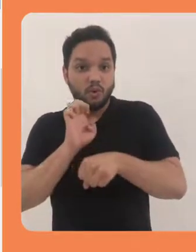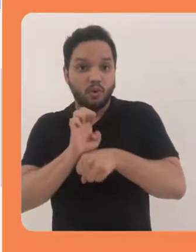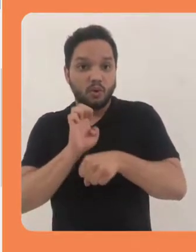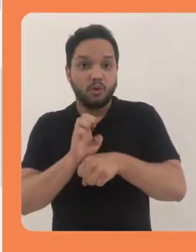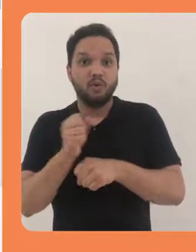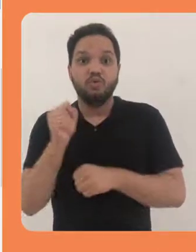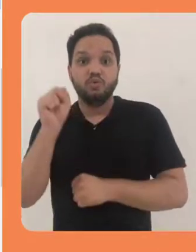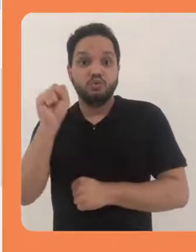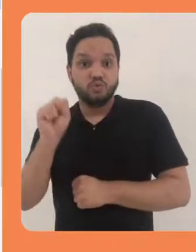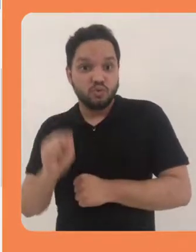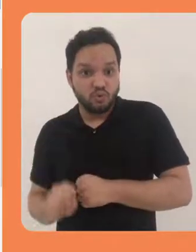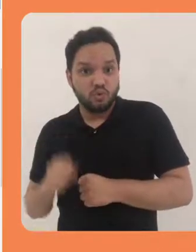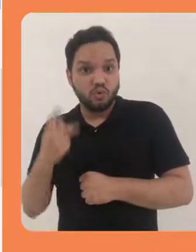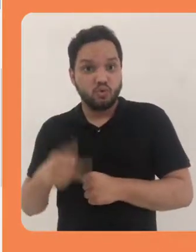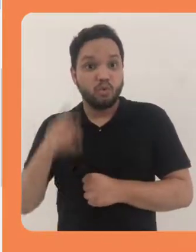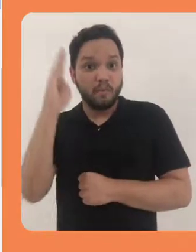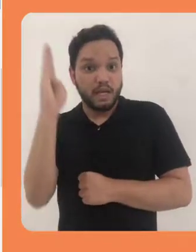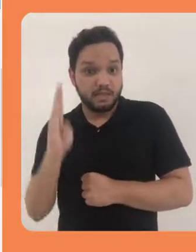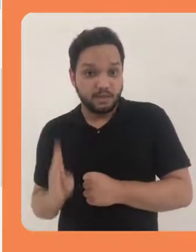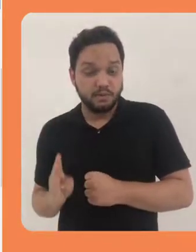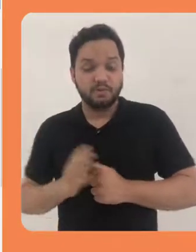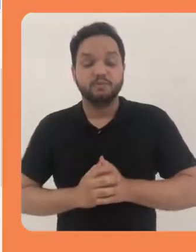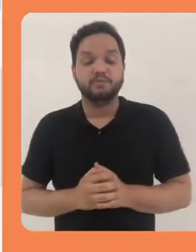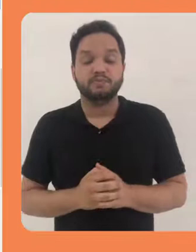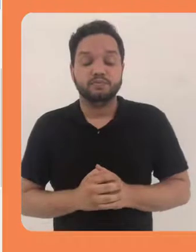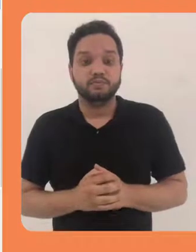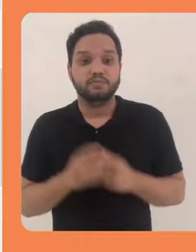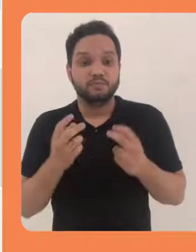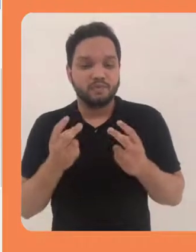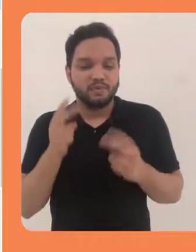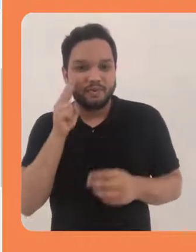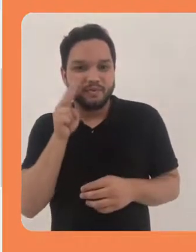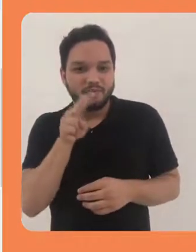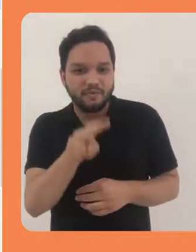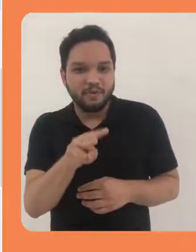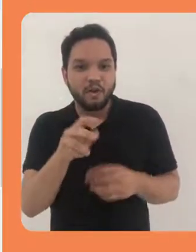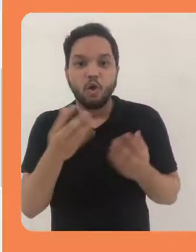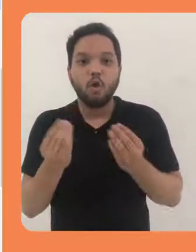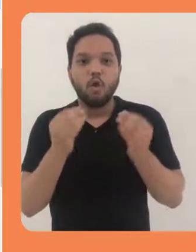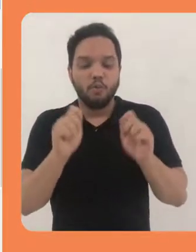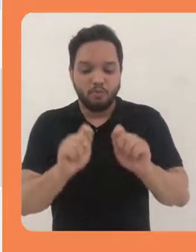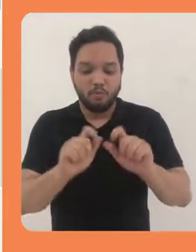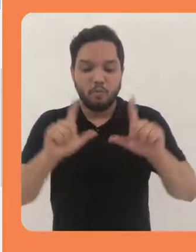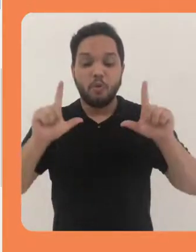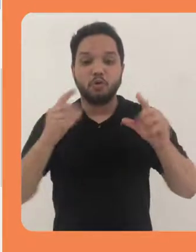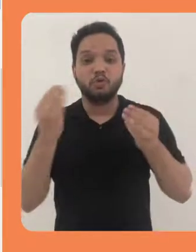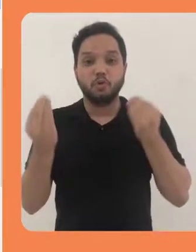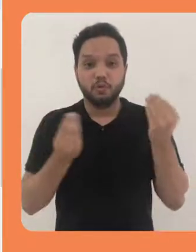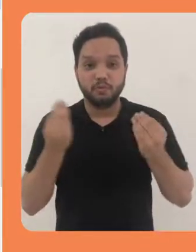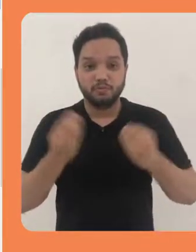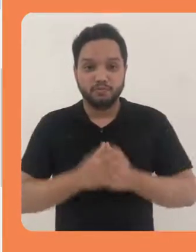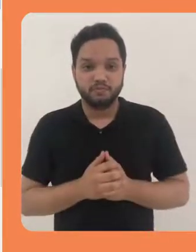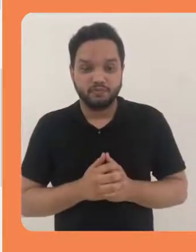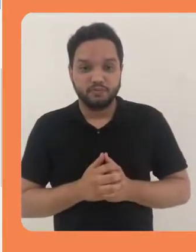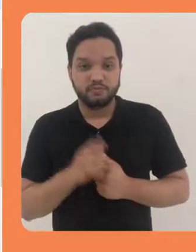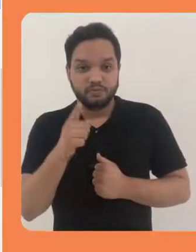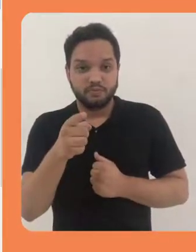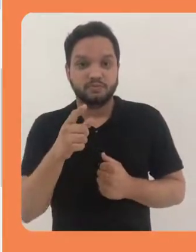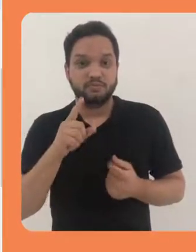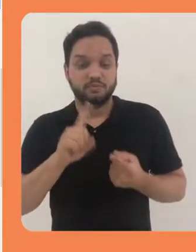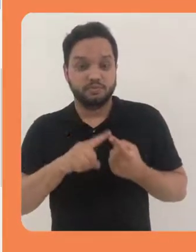Floripa: é um estado do Sul do Brasil